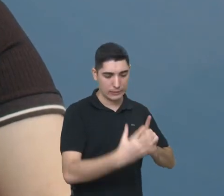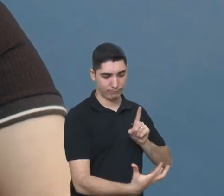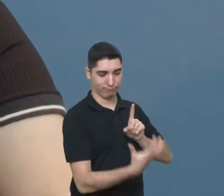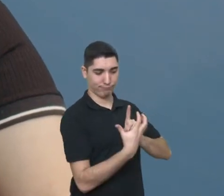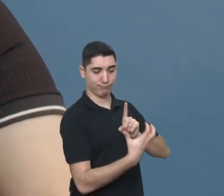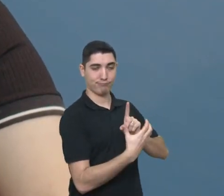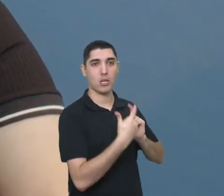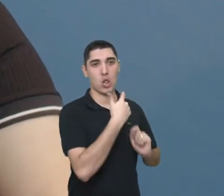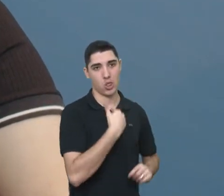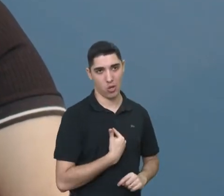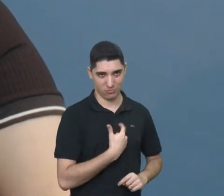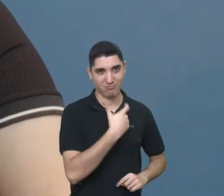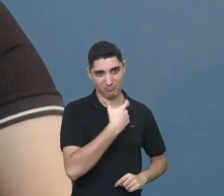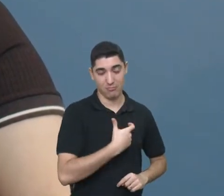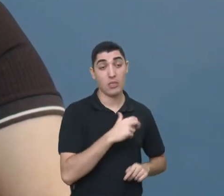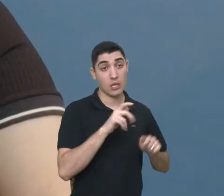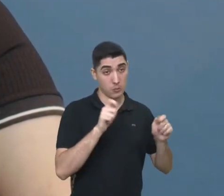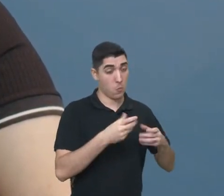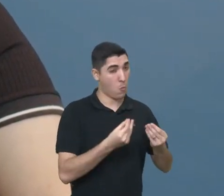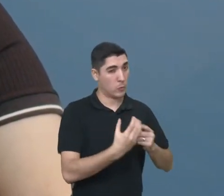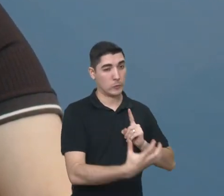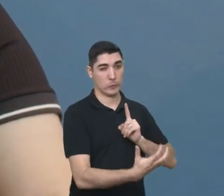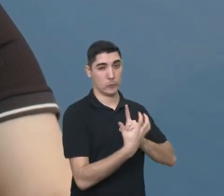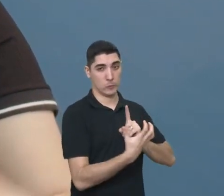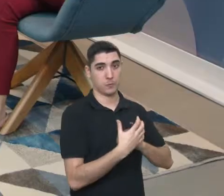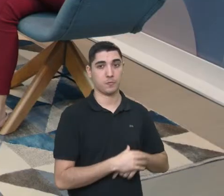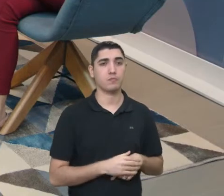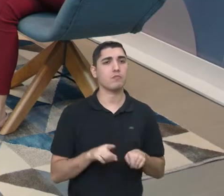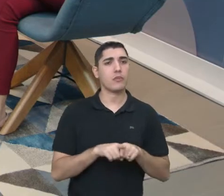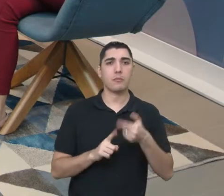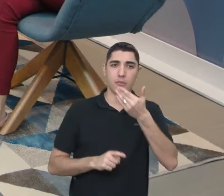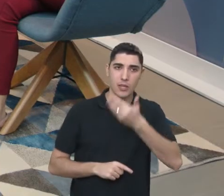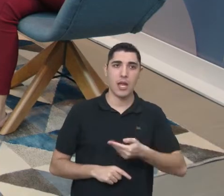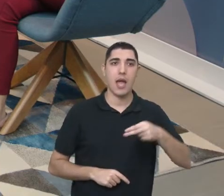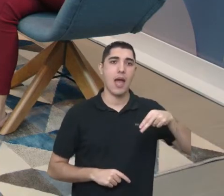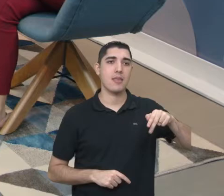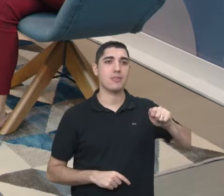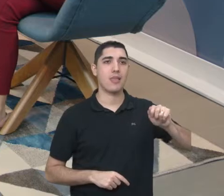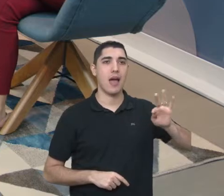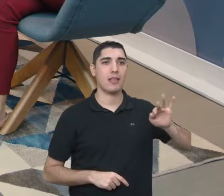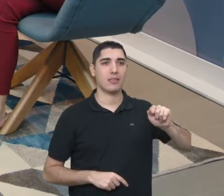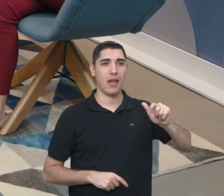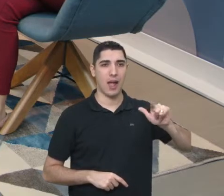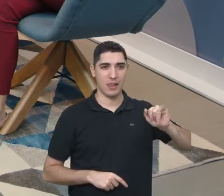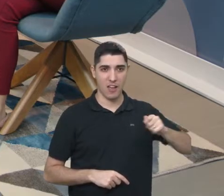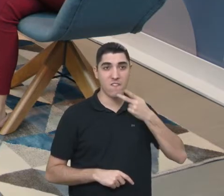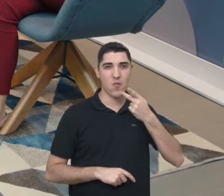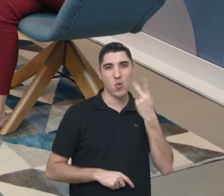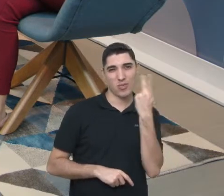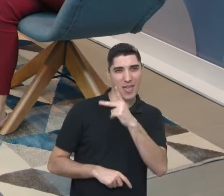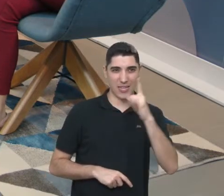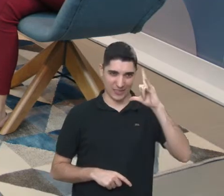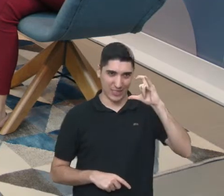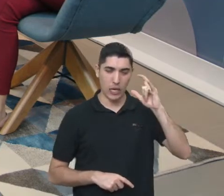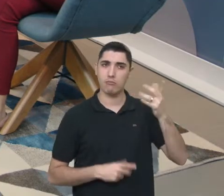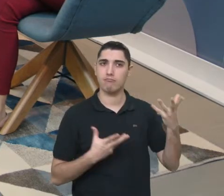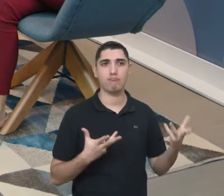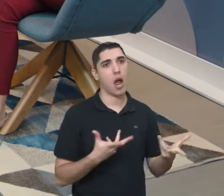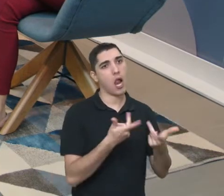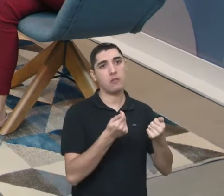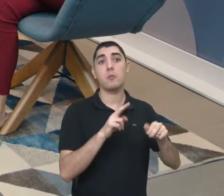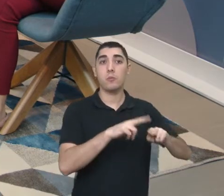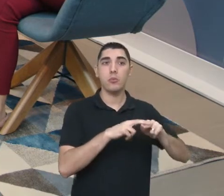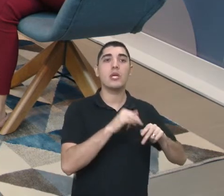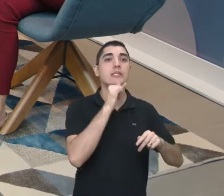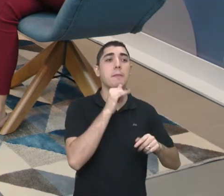né? Consumir esse tipo de conteúdo influencia muito. A Natália comentou do Instagram dela e eu acho isso fantástico, né? Trazer esse